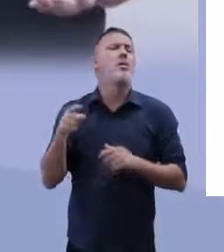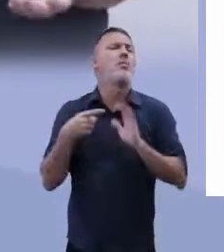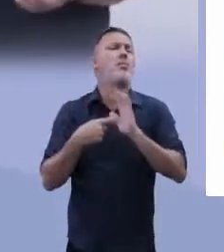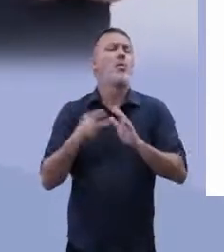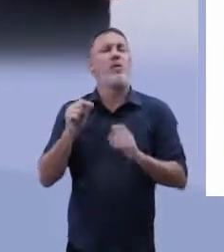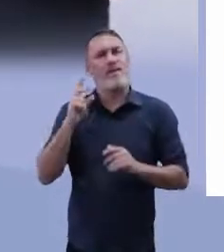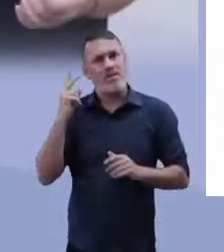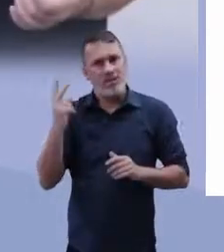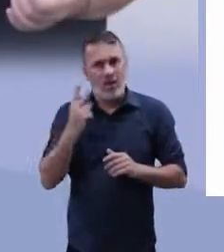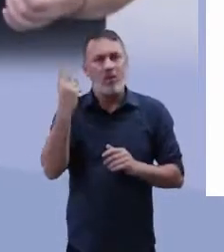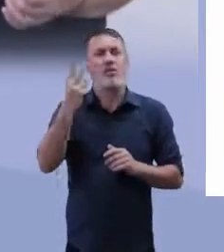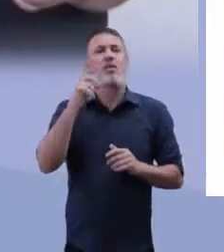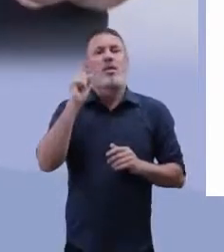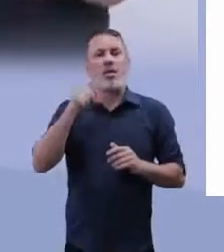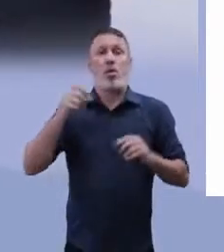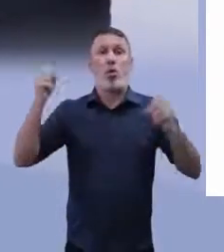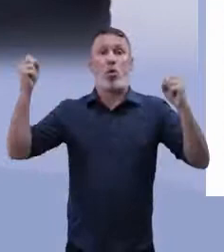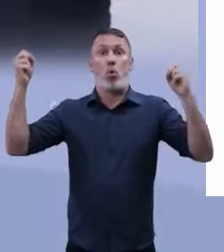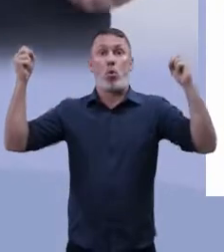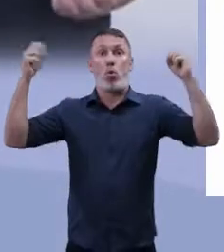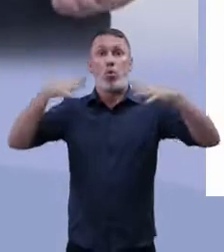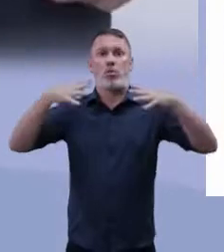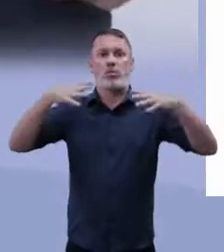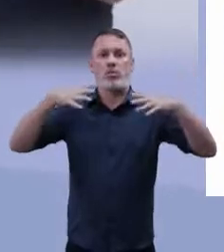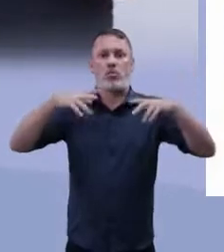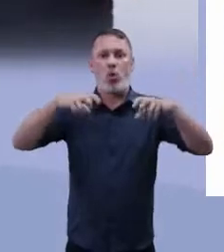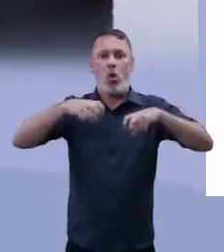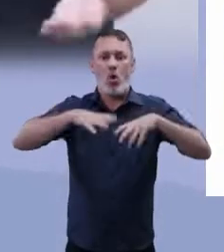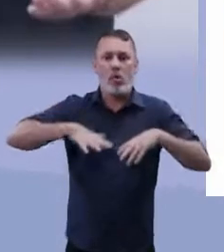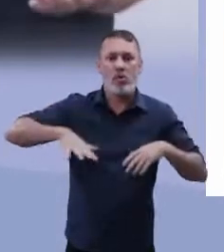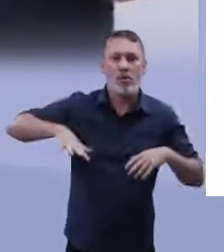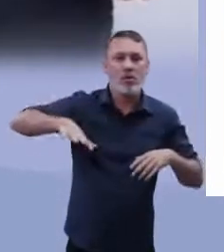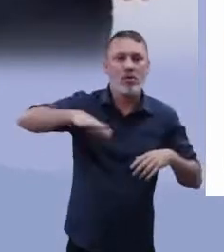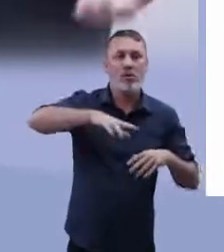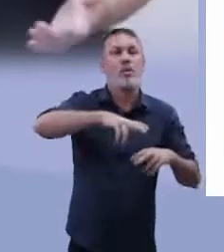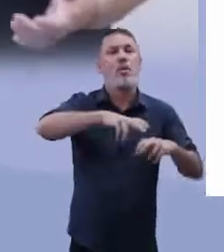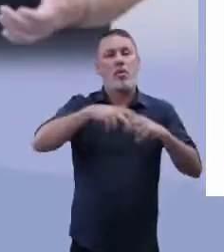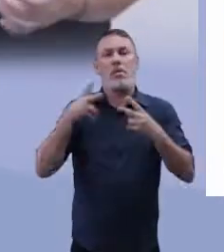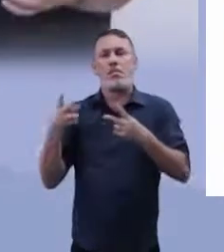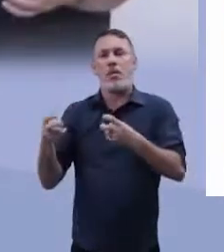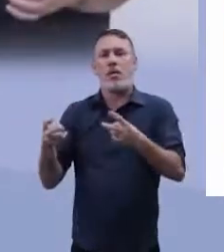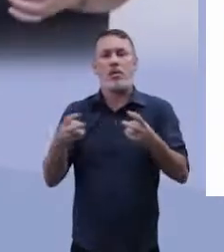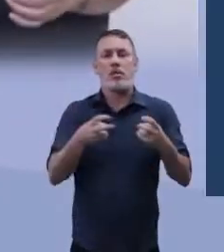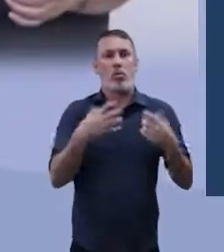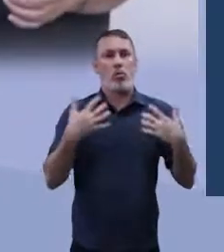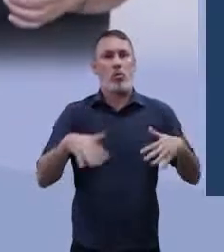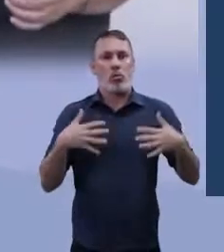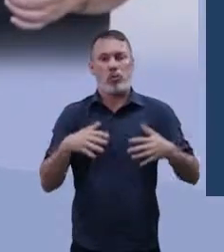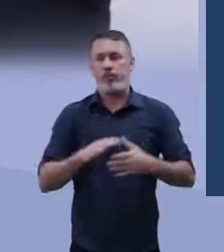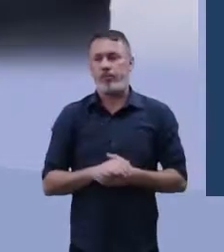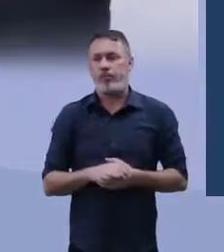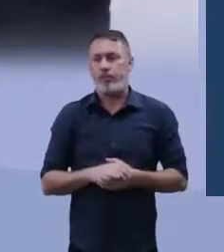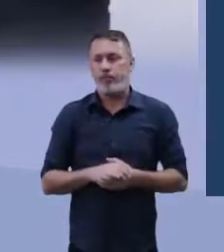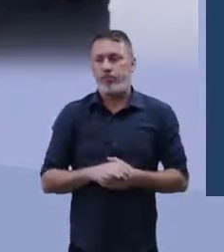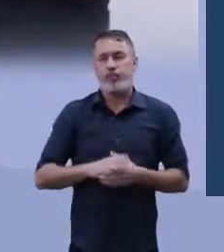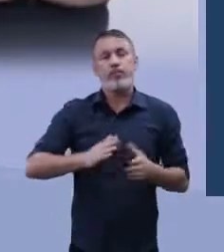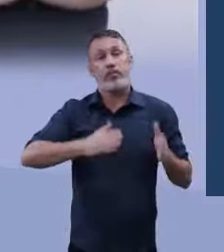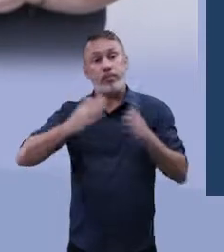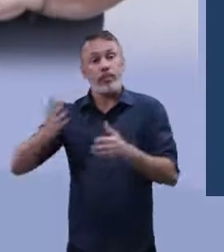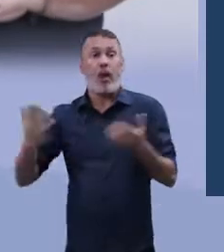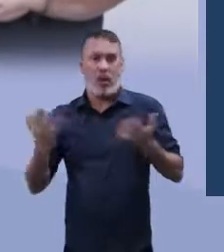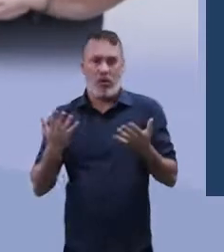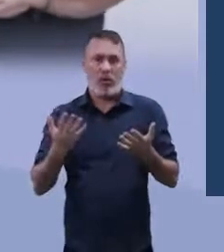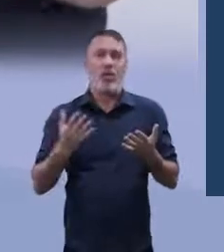toda a valorização e a caracterização de luminosidade de aspectos perceptuais do impressionismo.